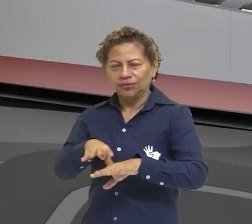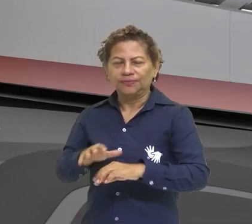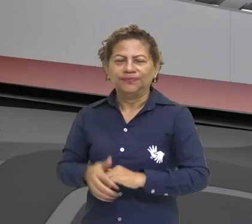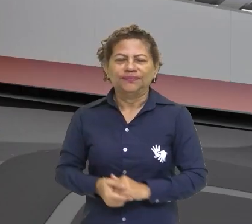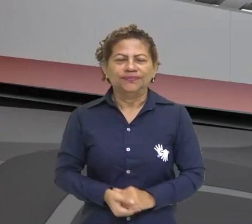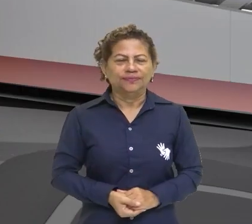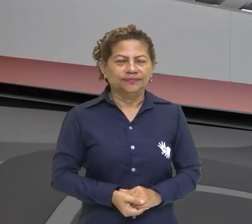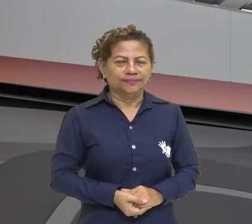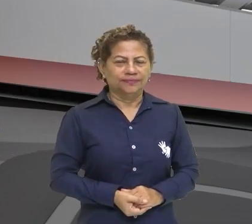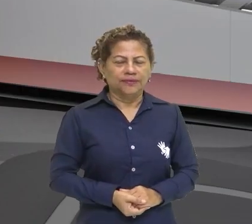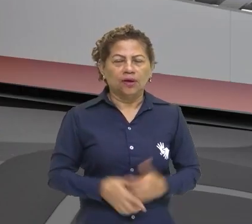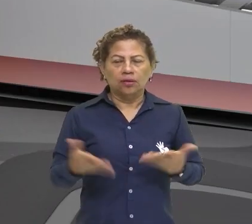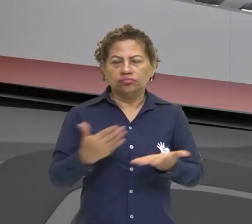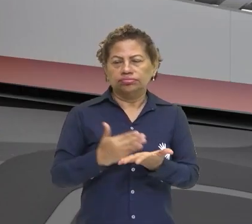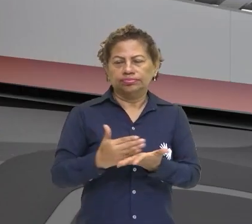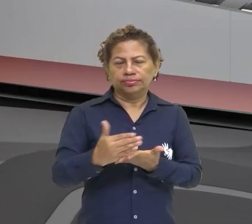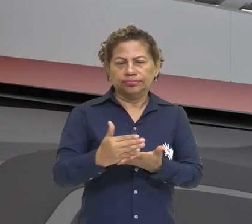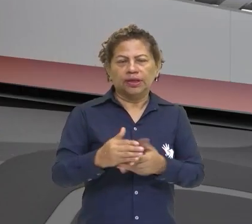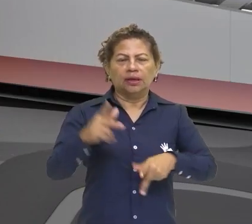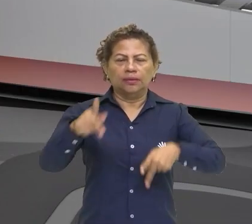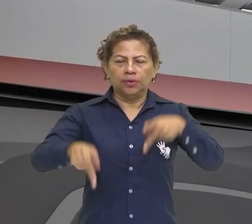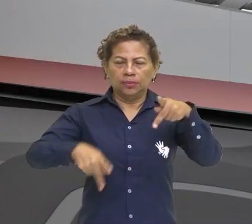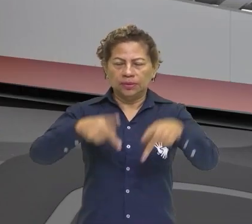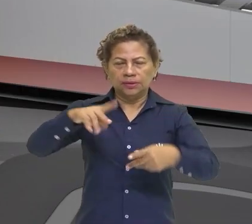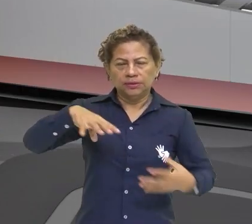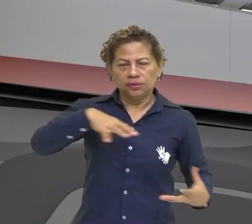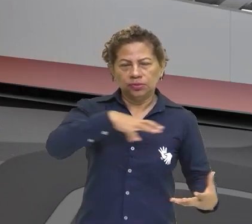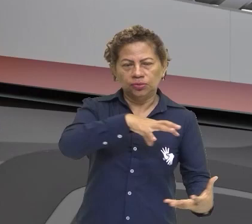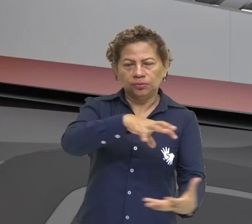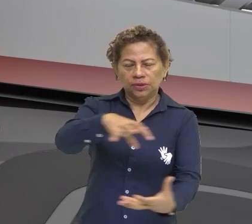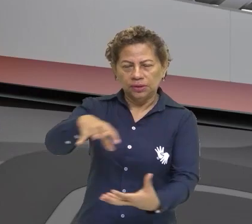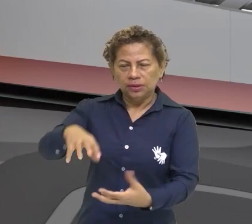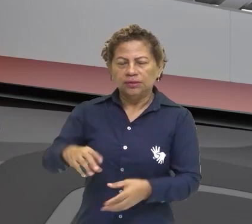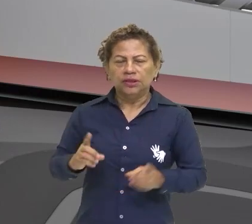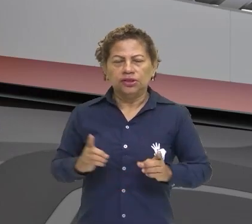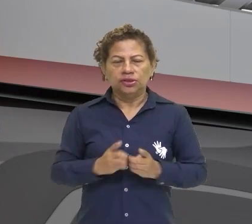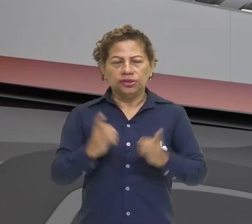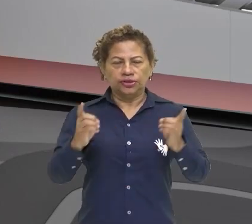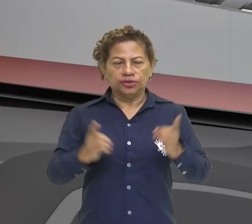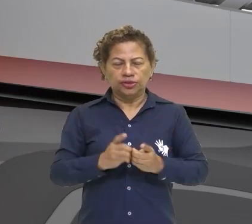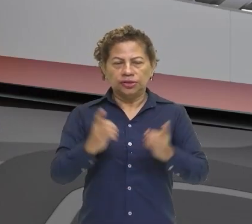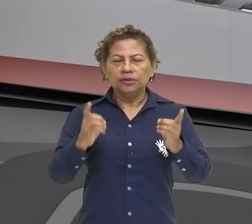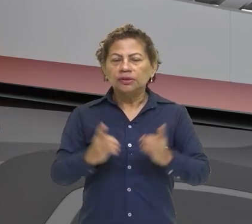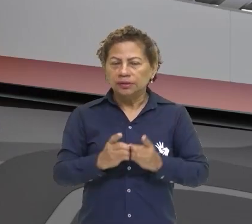A gente começa falando sobre a população mundial, dinâmica e indicadores